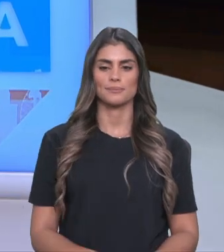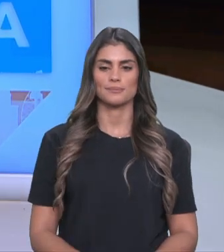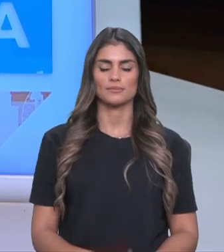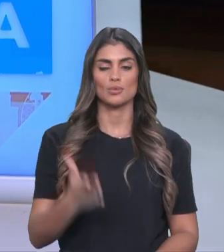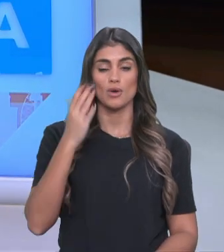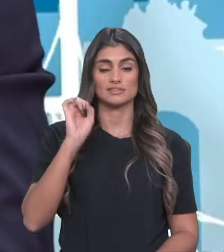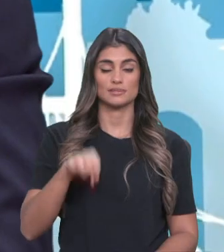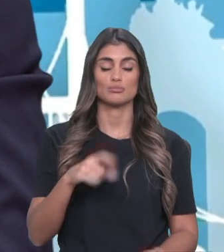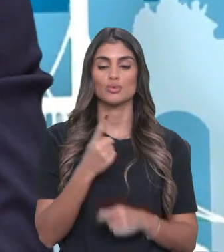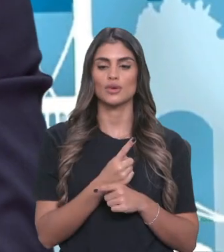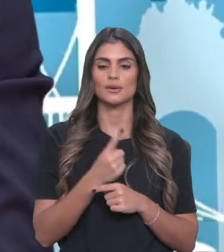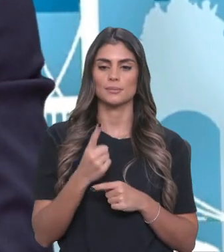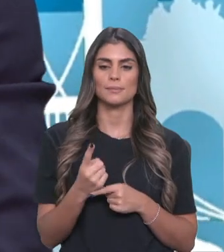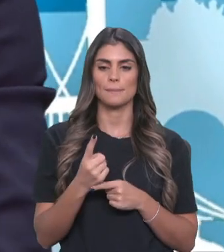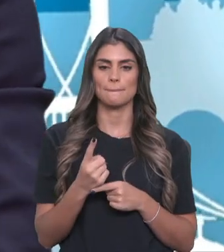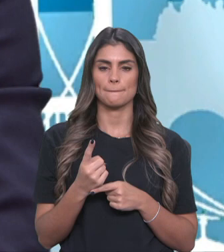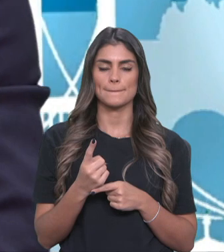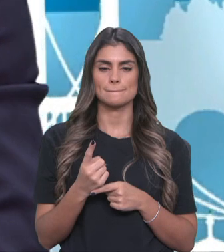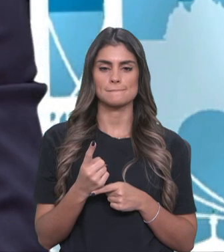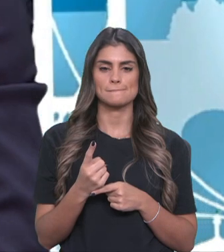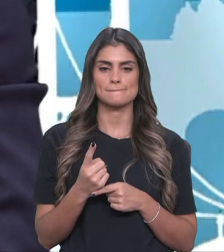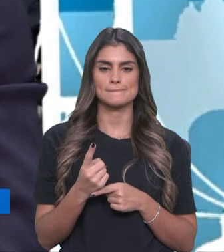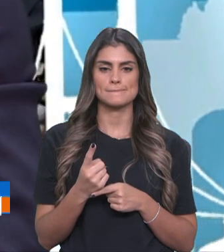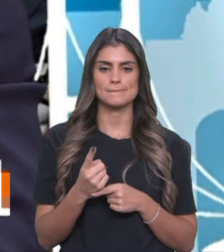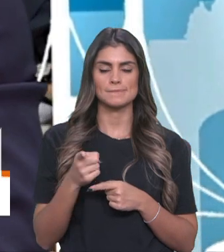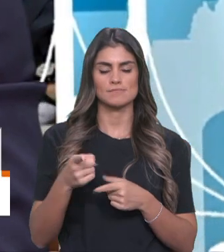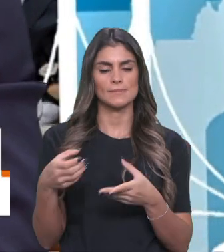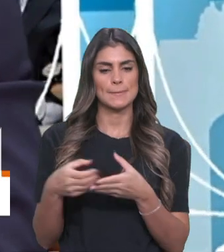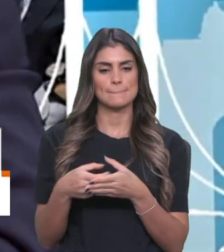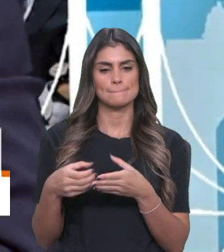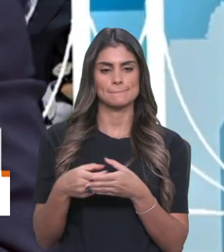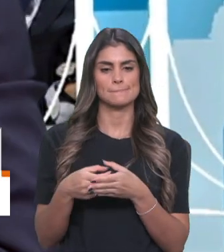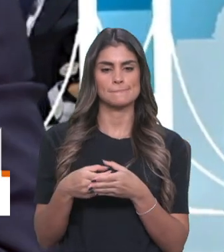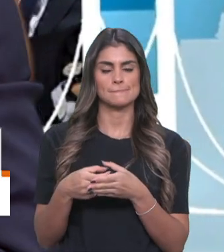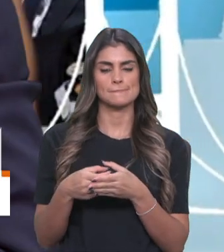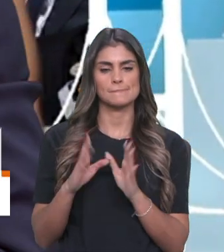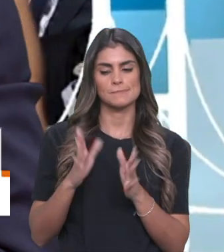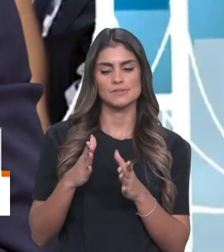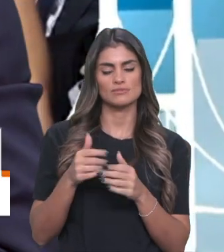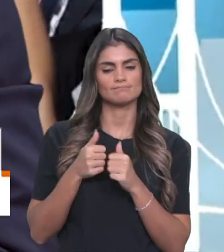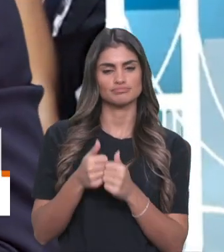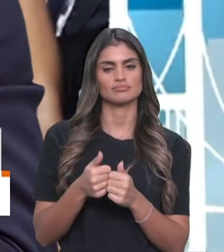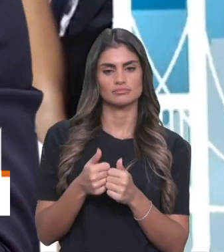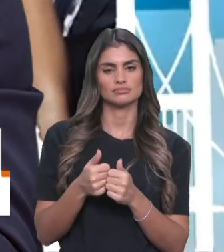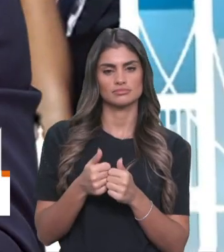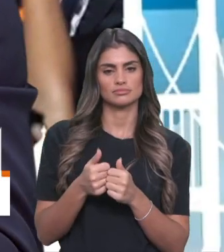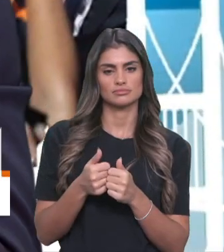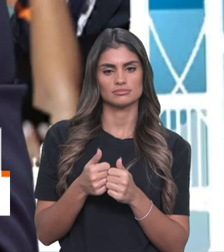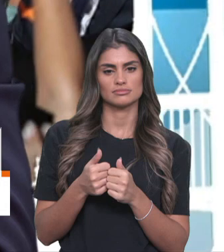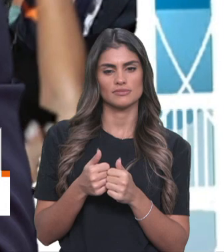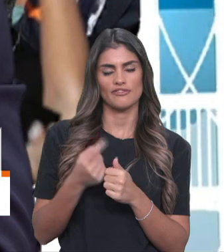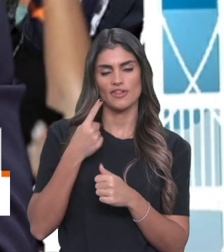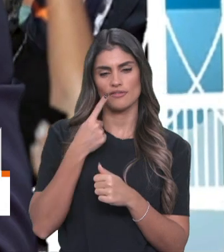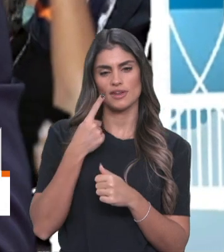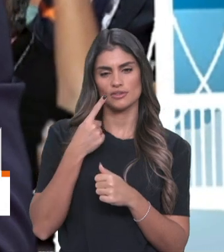sim, porque a uma pastoral litúrgica tem que seguir uma espiritualidade litúrgica. É viver